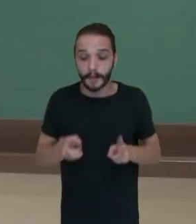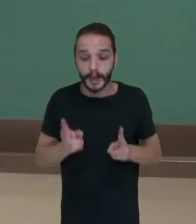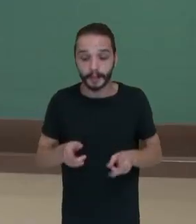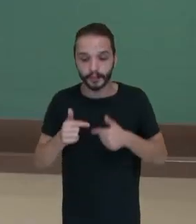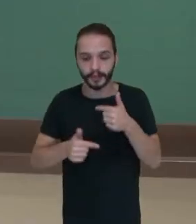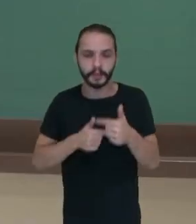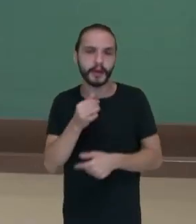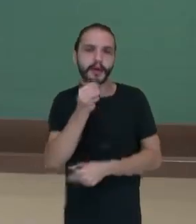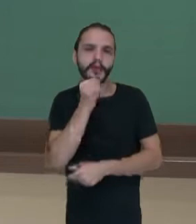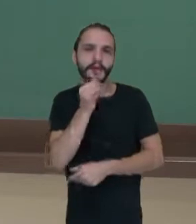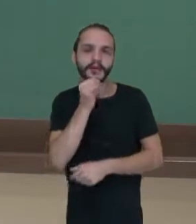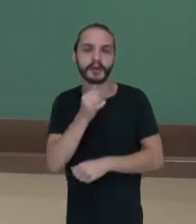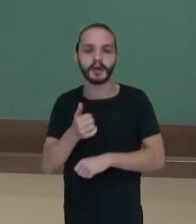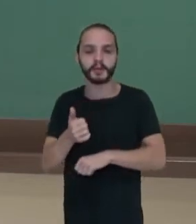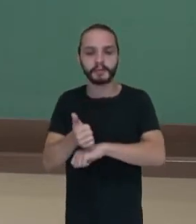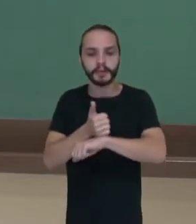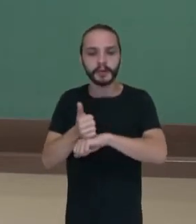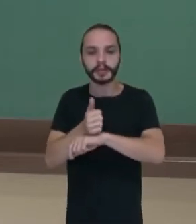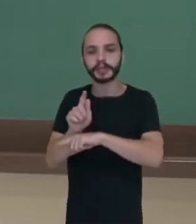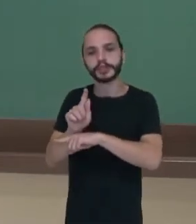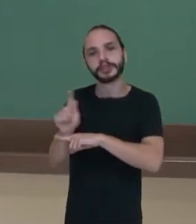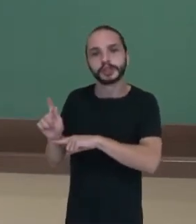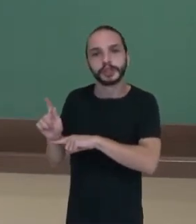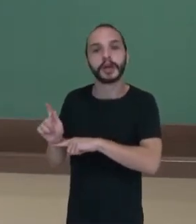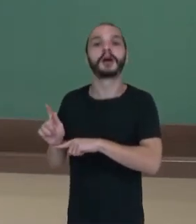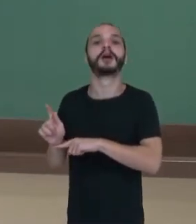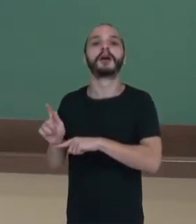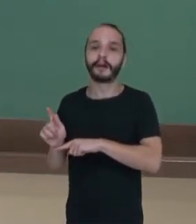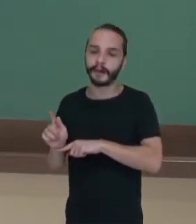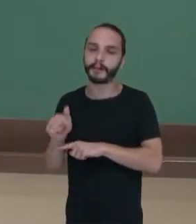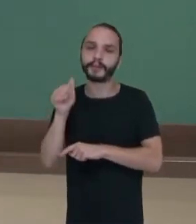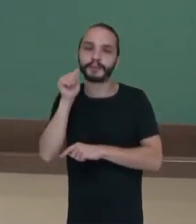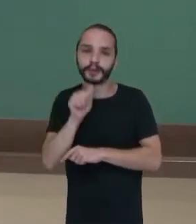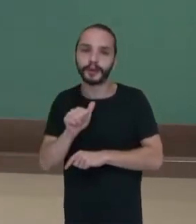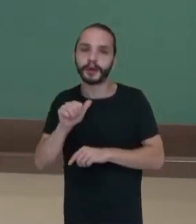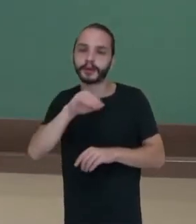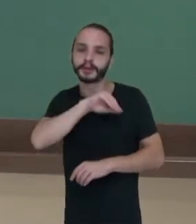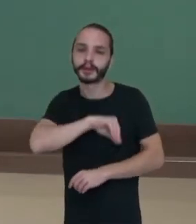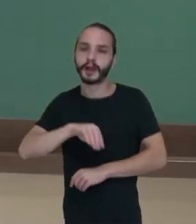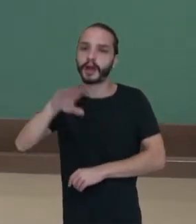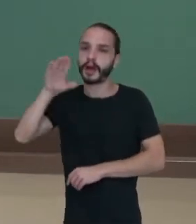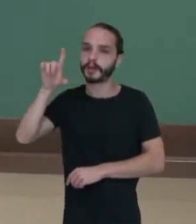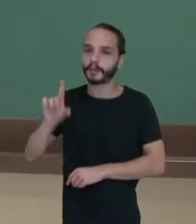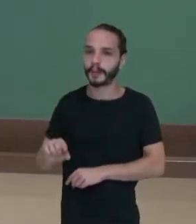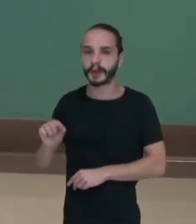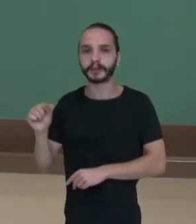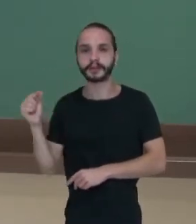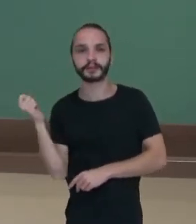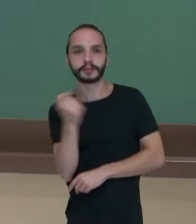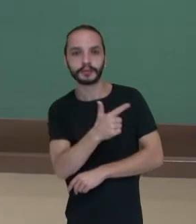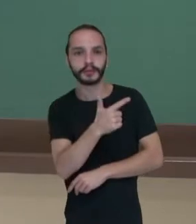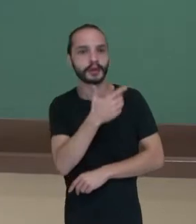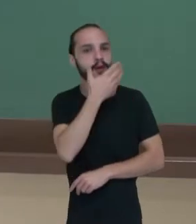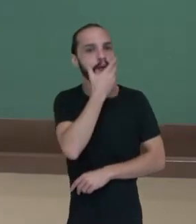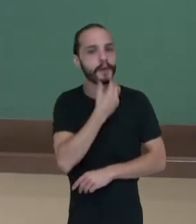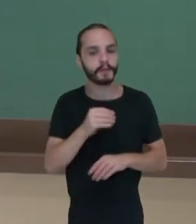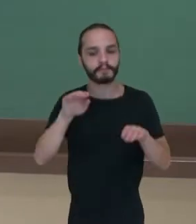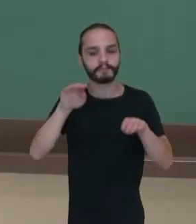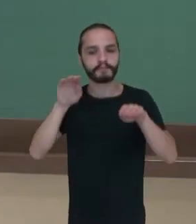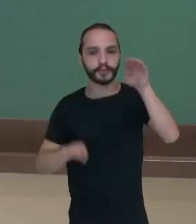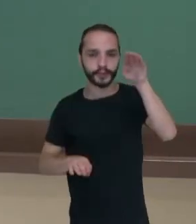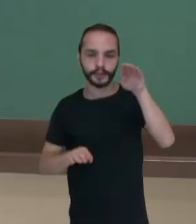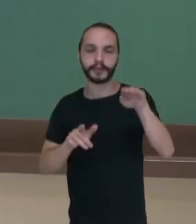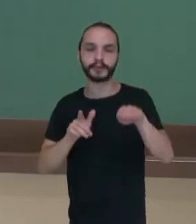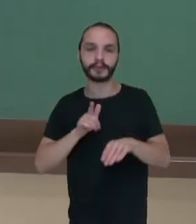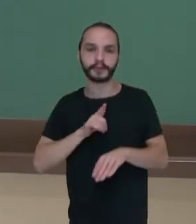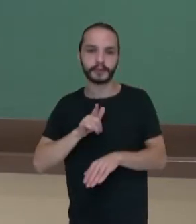por exemplo, um cargo gerencial, ainda assim as mulheres ganham menos do que os homens, são remuneradas,